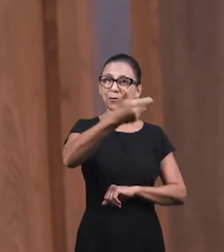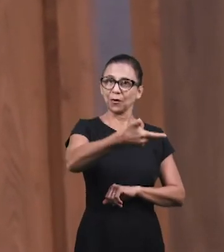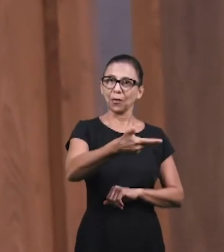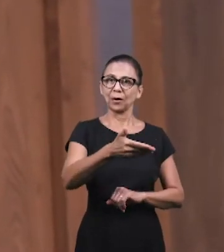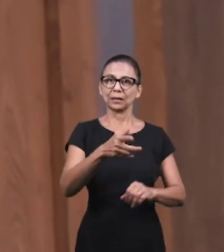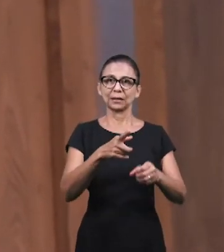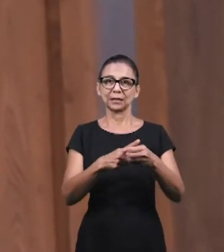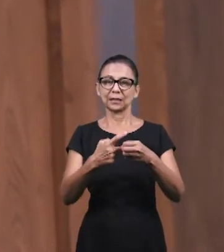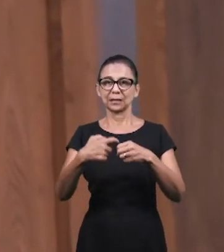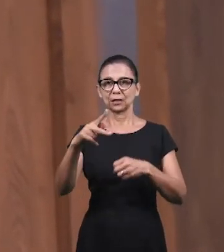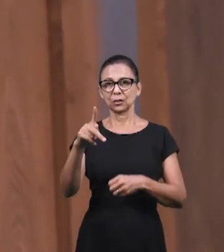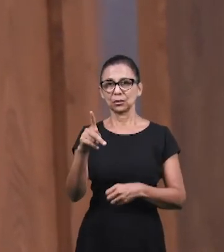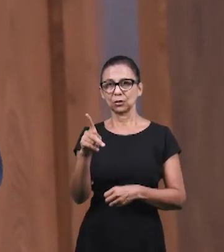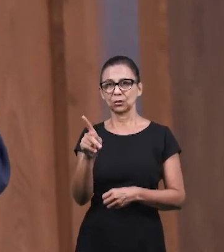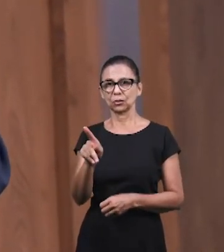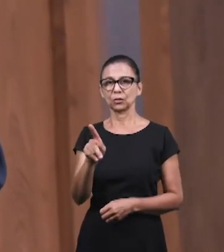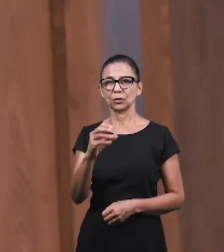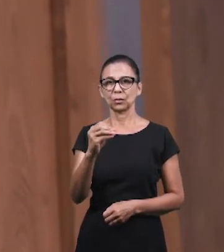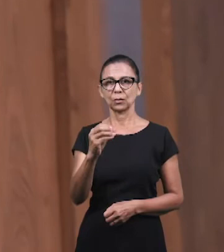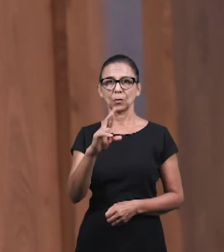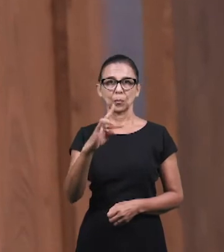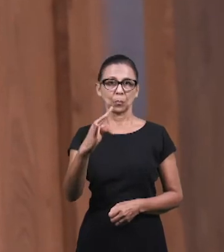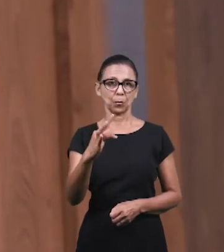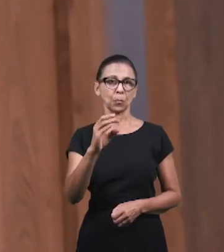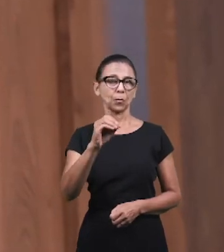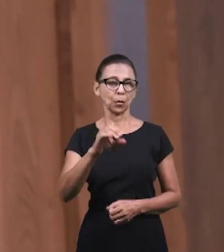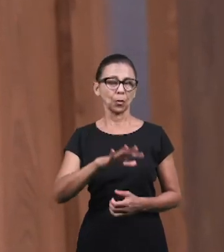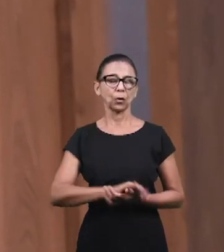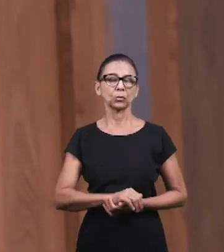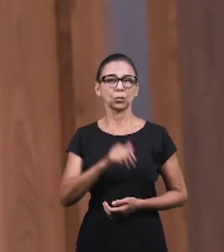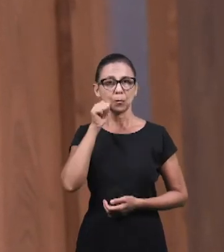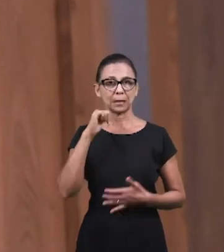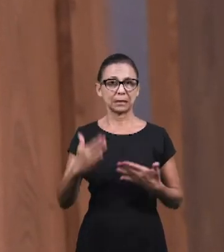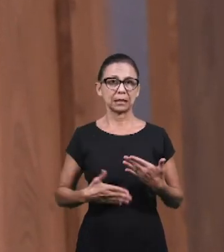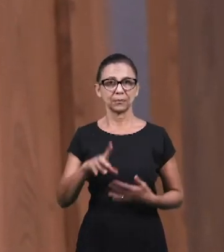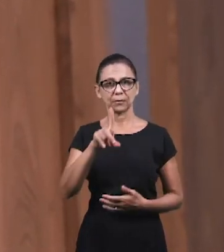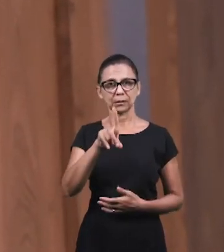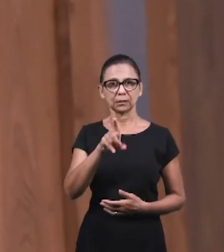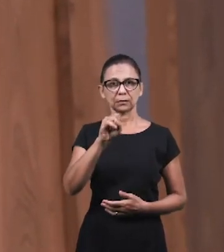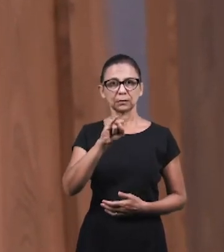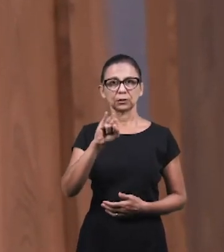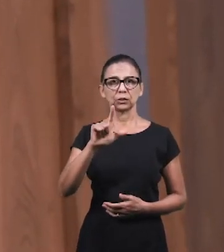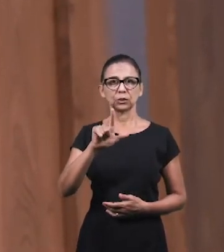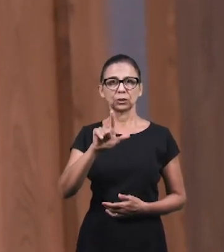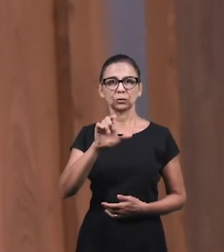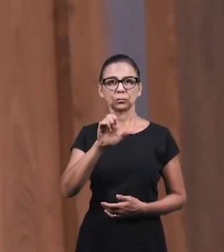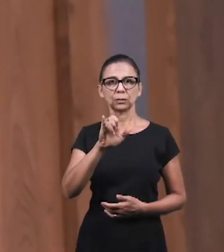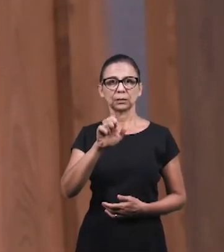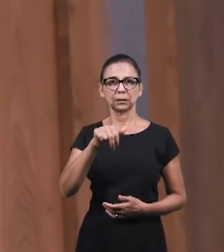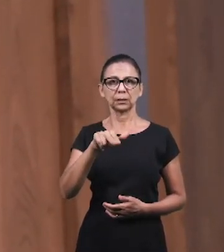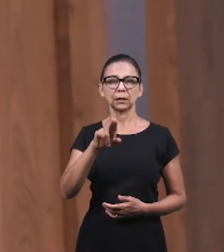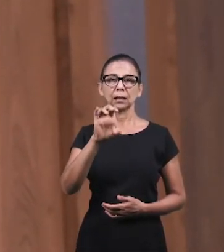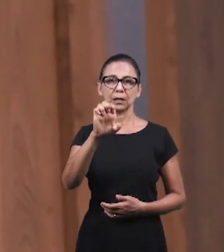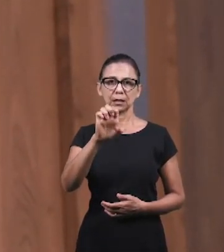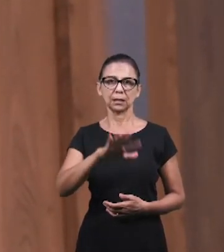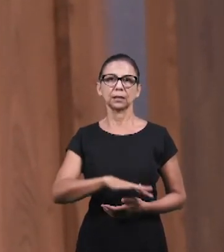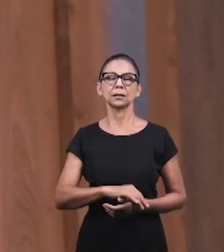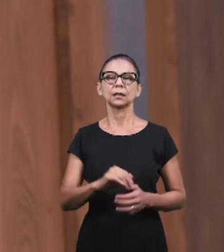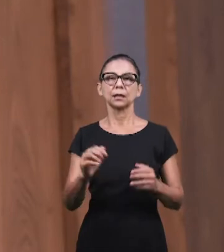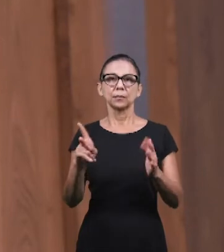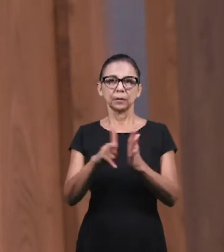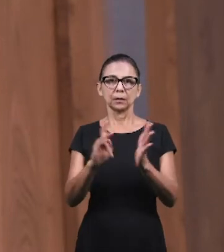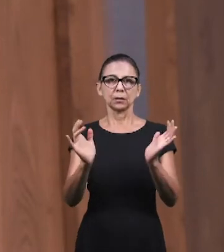na cidade de Porto, nós temos lá a irmã Dilciane. A irmã Dilciane faz parte do grupo de senhoras da igreja ali